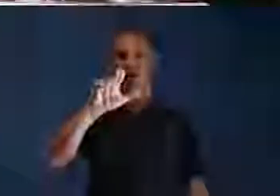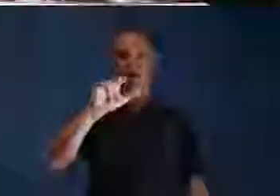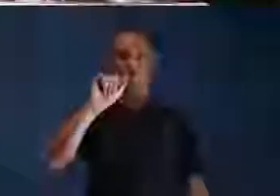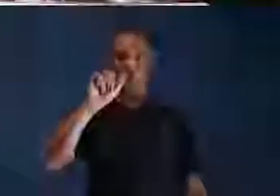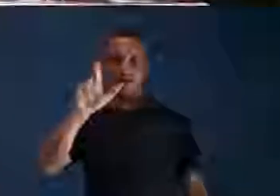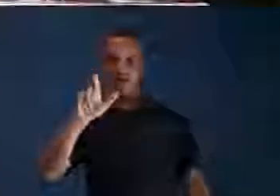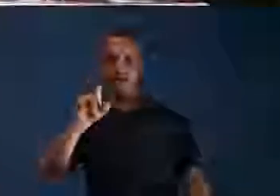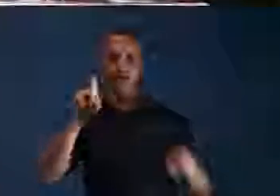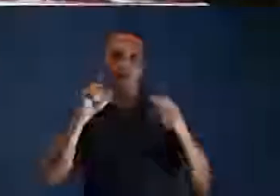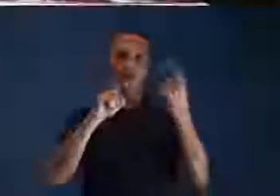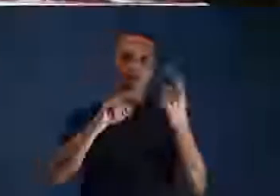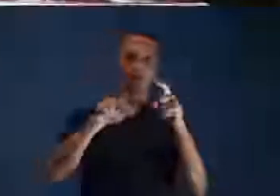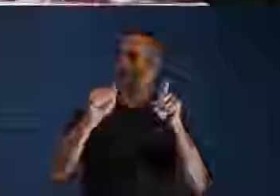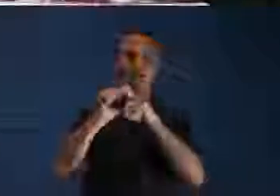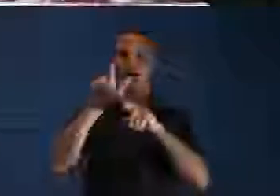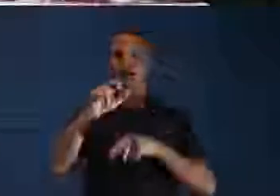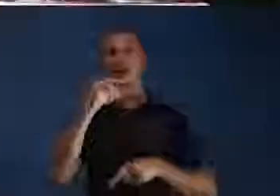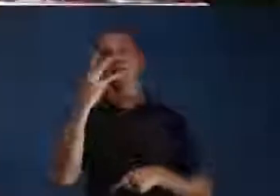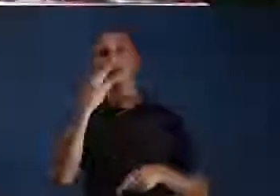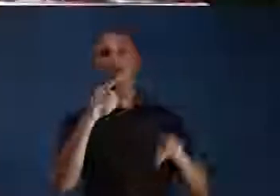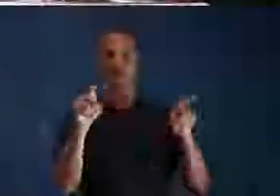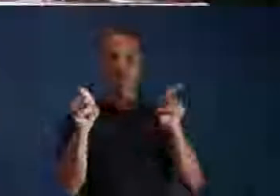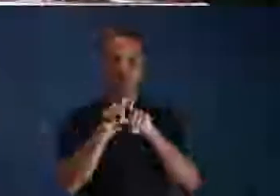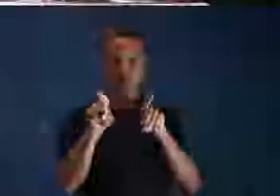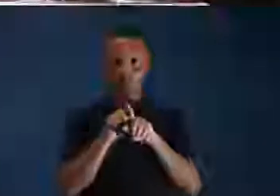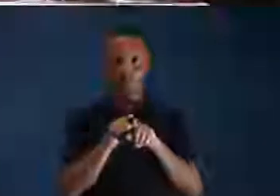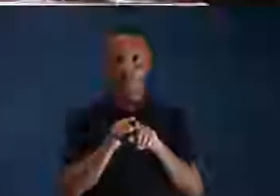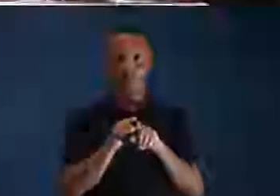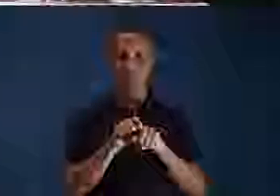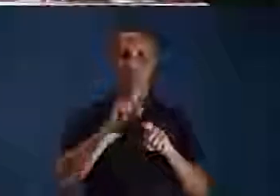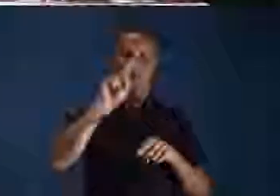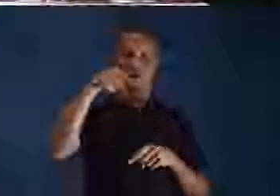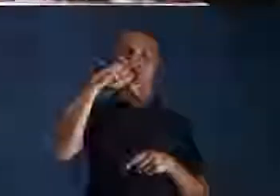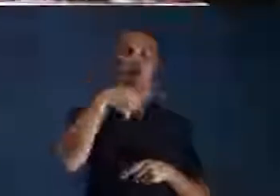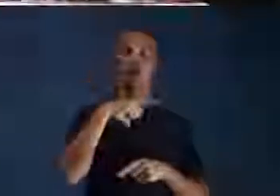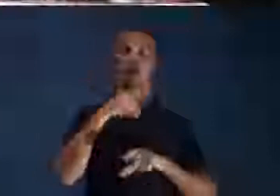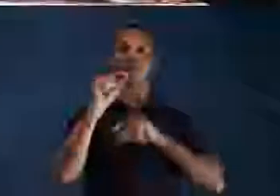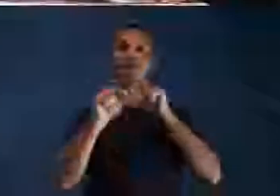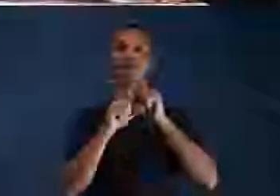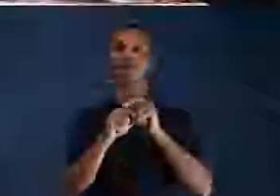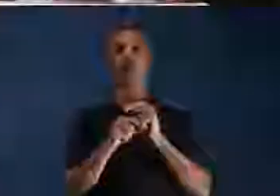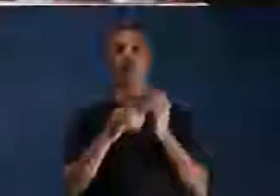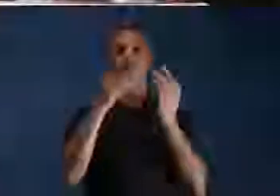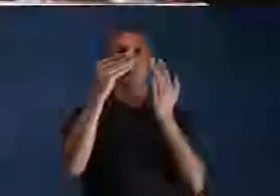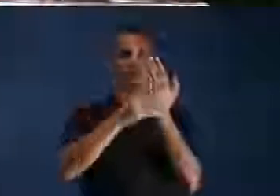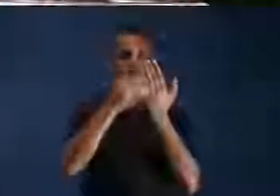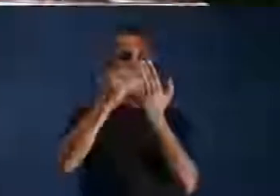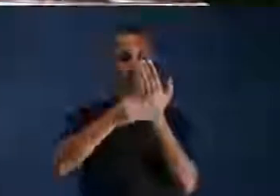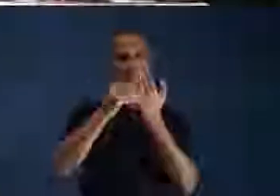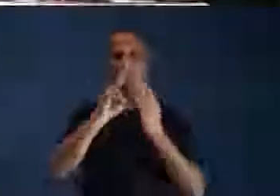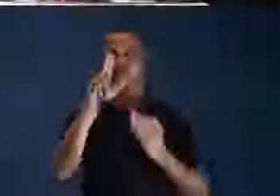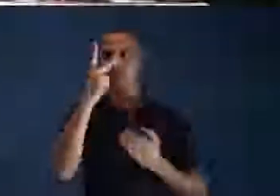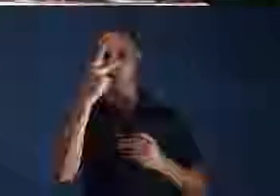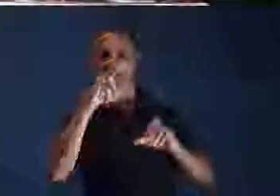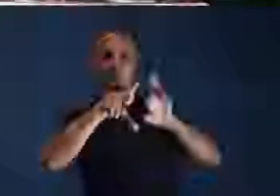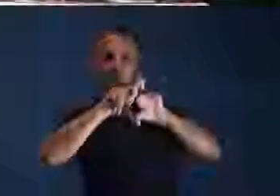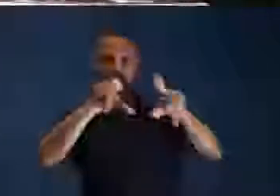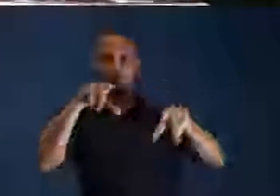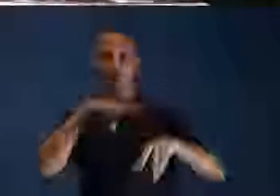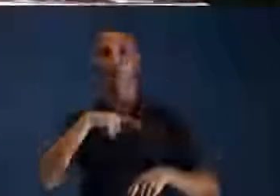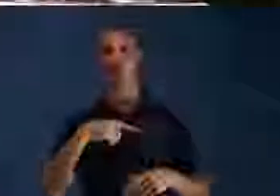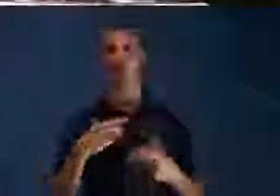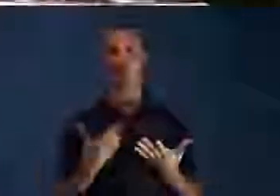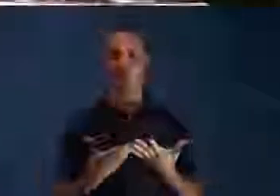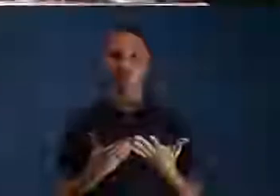3, Nothing But the Truth, que, nesse volume, apresentam uma coleção de histórias não ficcionais.